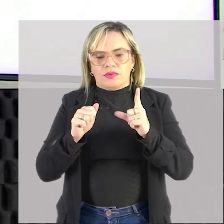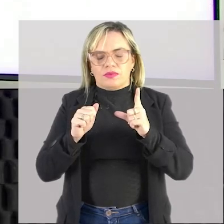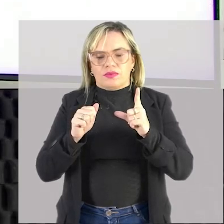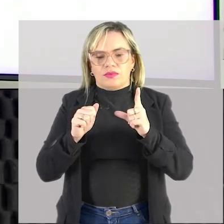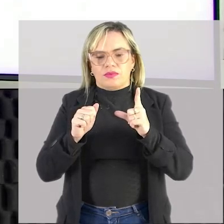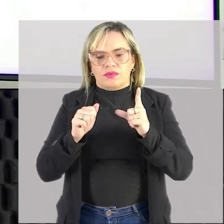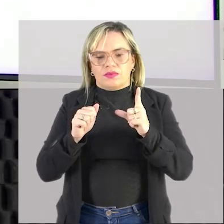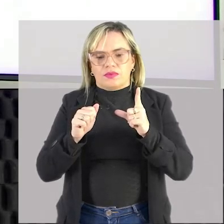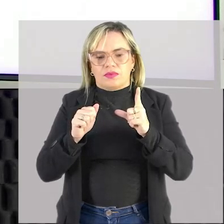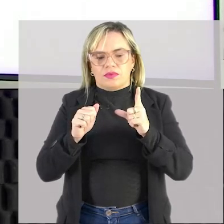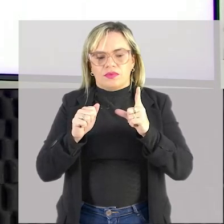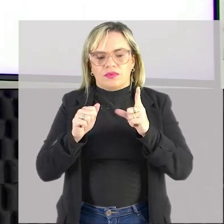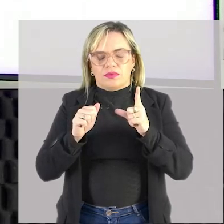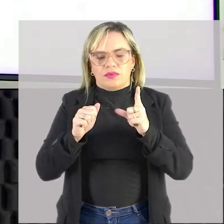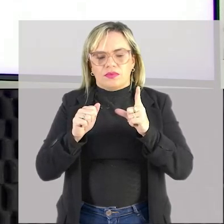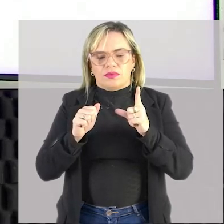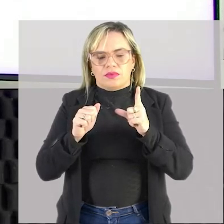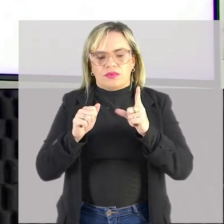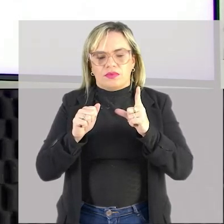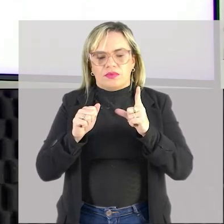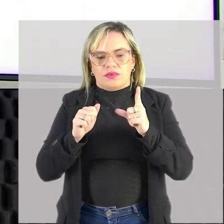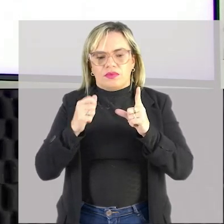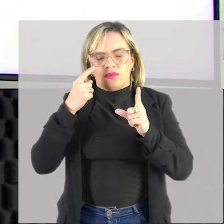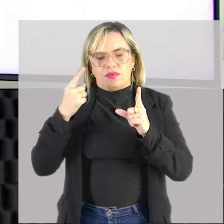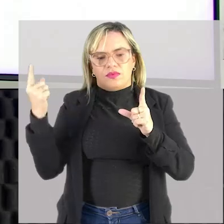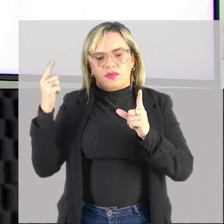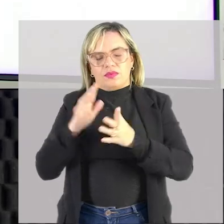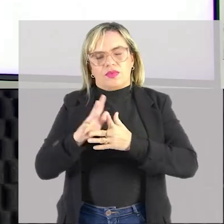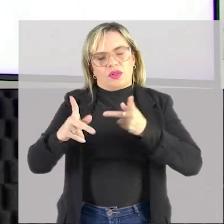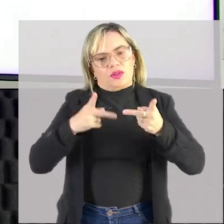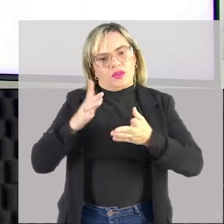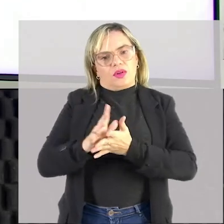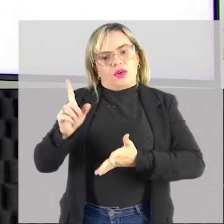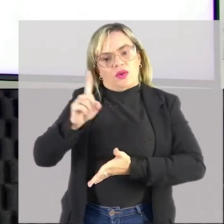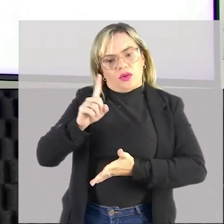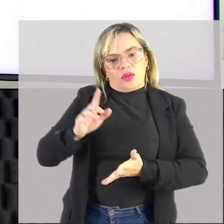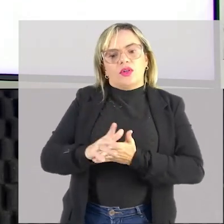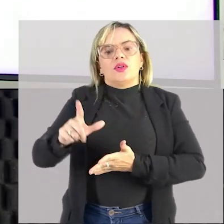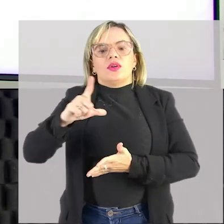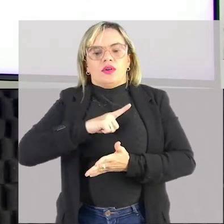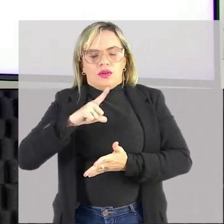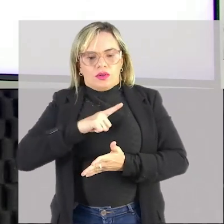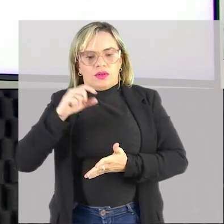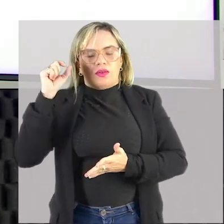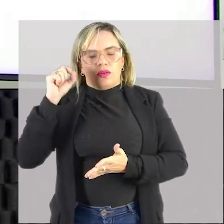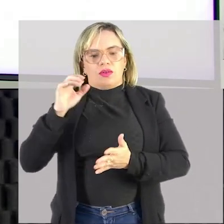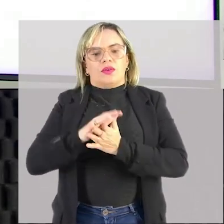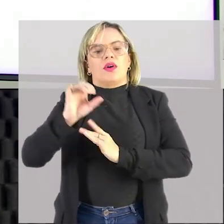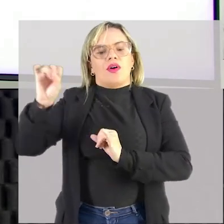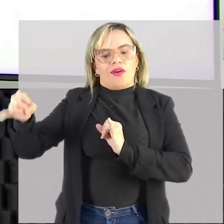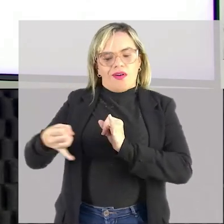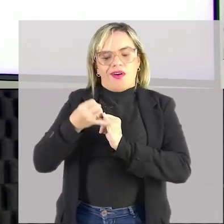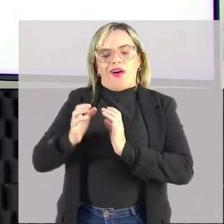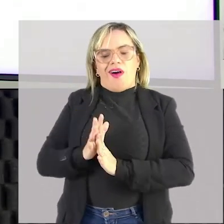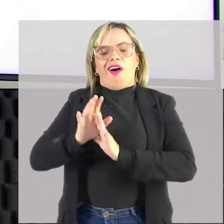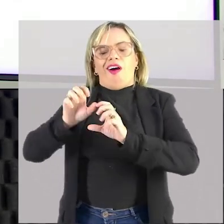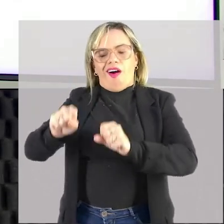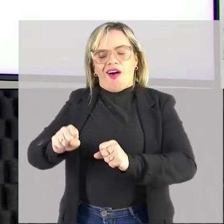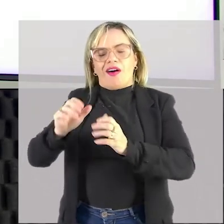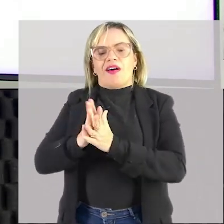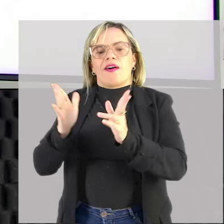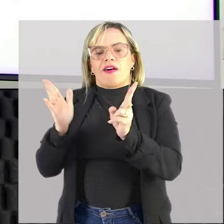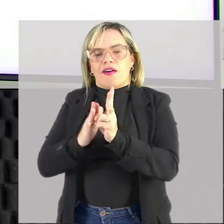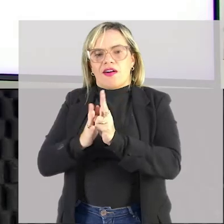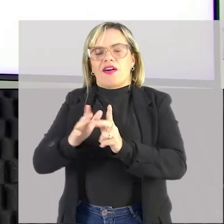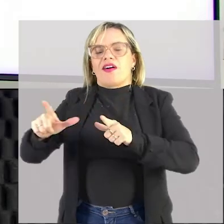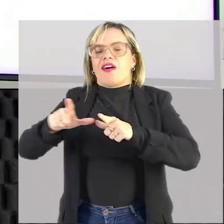condenavam o uso dessa força de trabalho para fins econômicos. Acabei de falar que não, né? Que existia sim essa apropriação do trabalho do indígena. Então, a